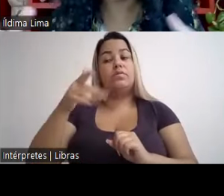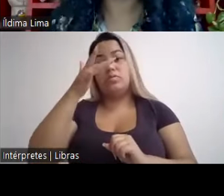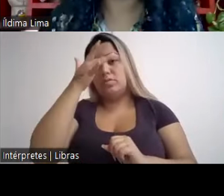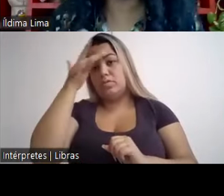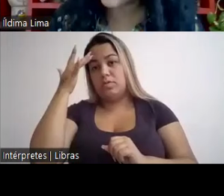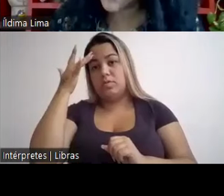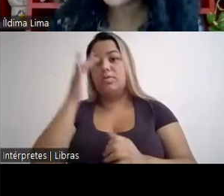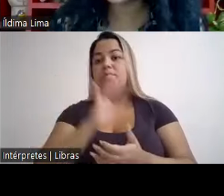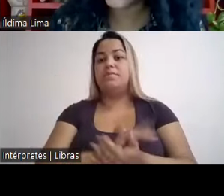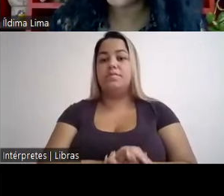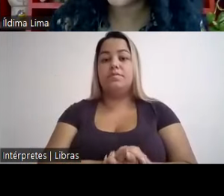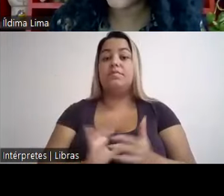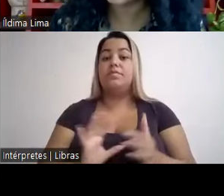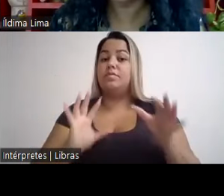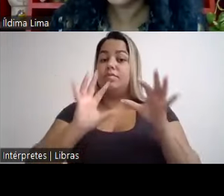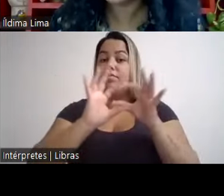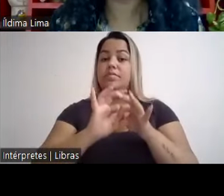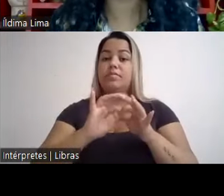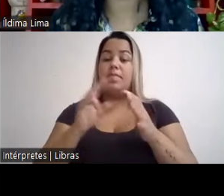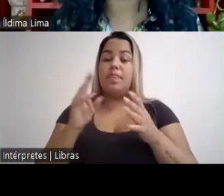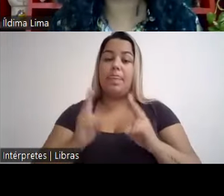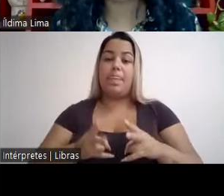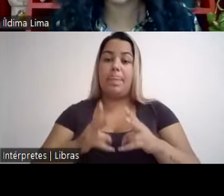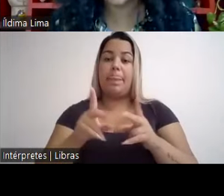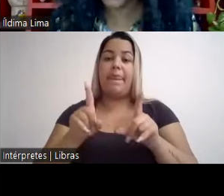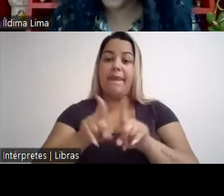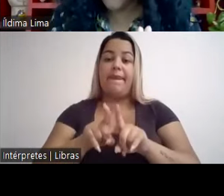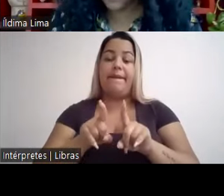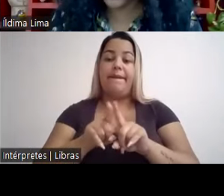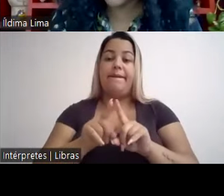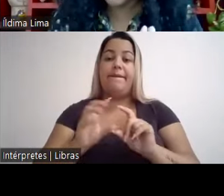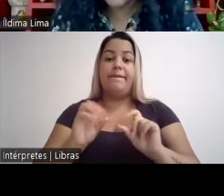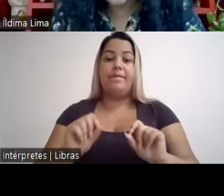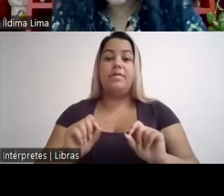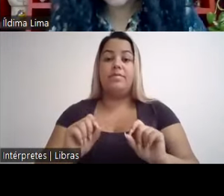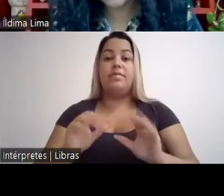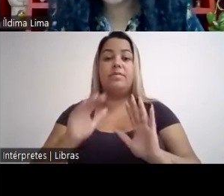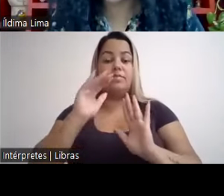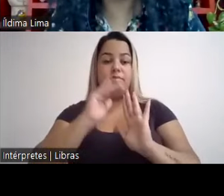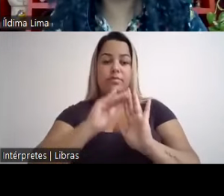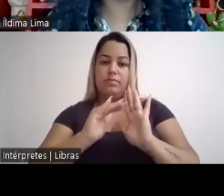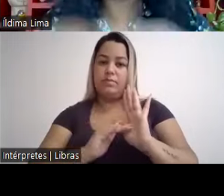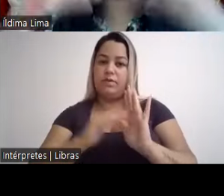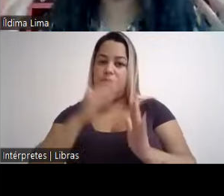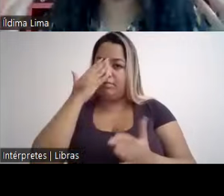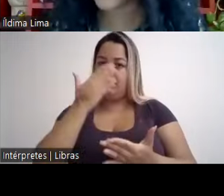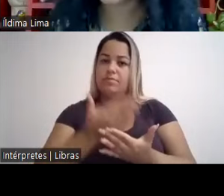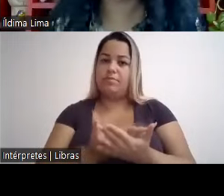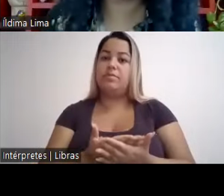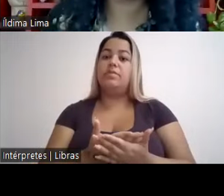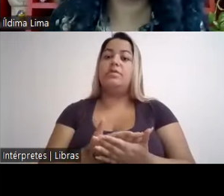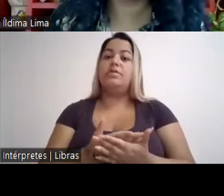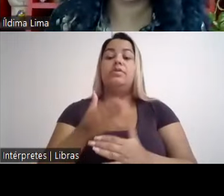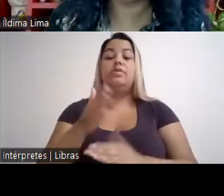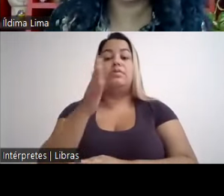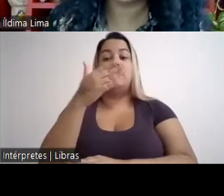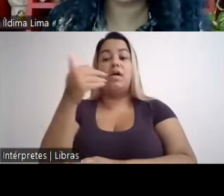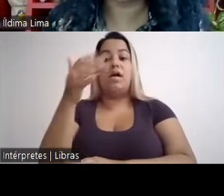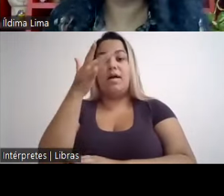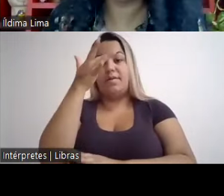e essa conexão se estabelece muito a partir dessa cola pautada nessas crenças, nas bandeiras que as pessoas